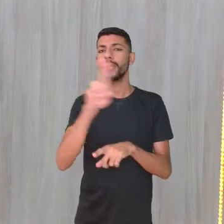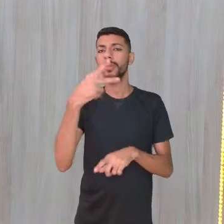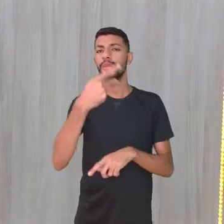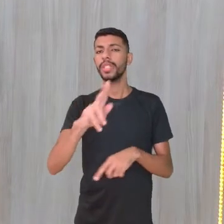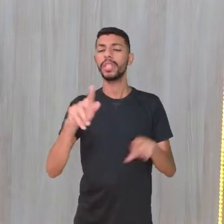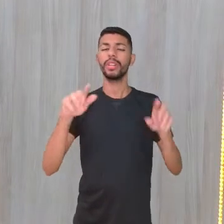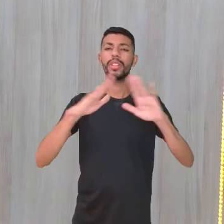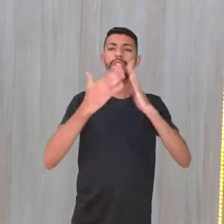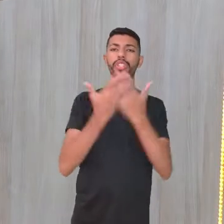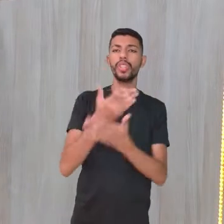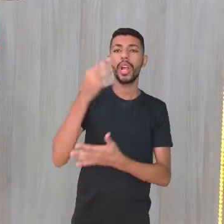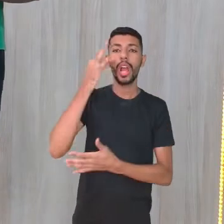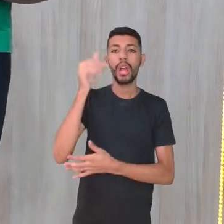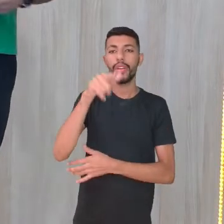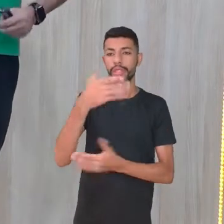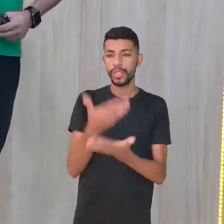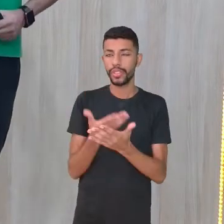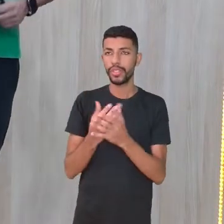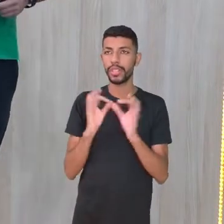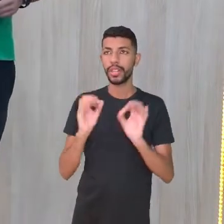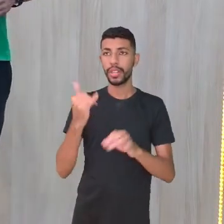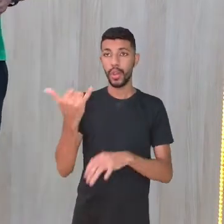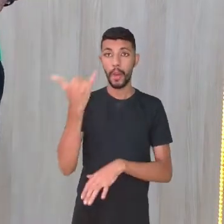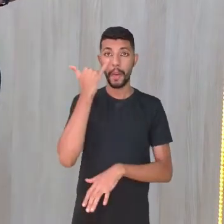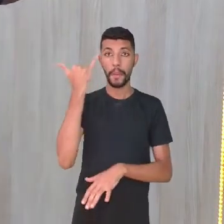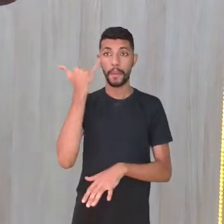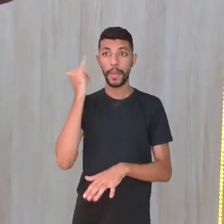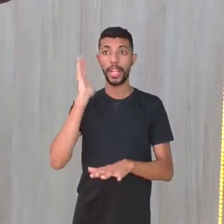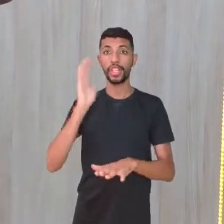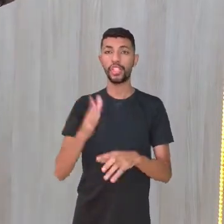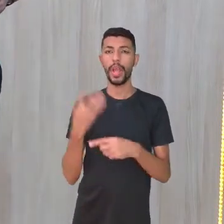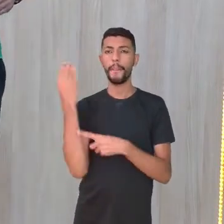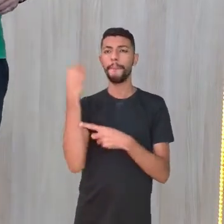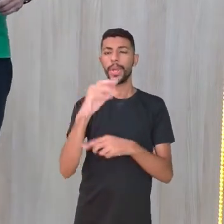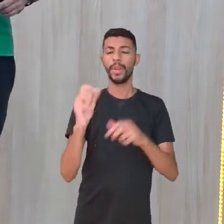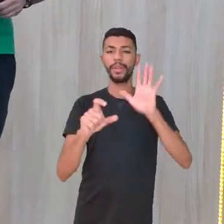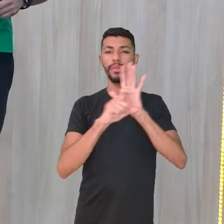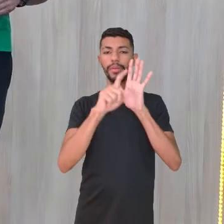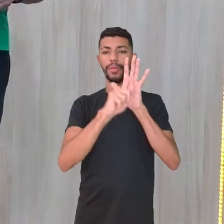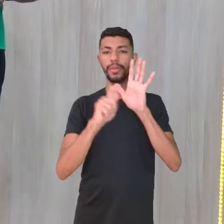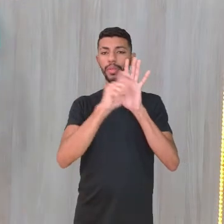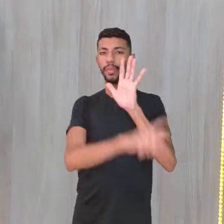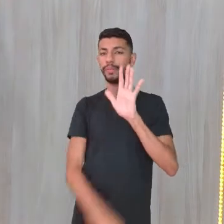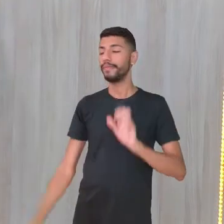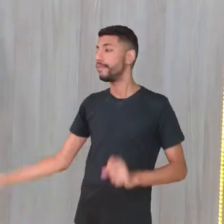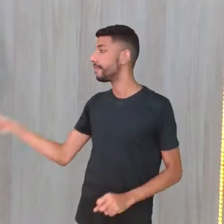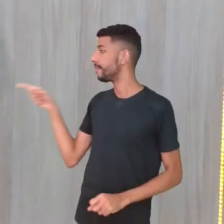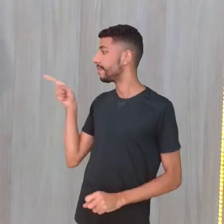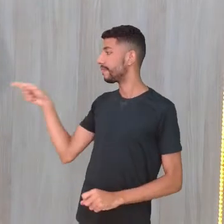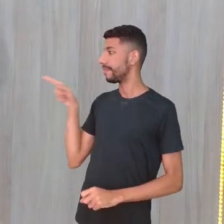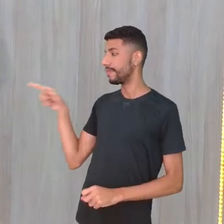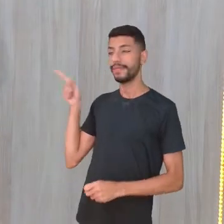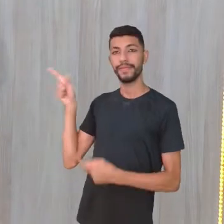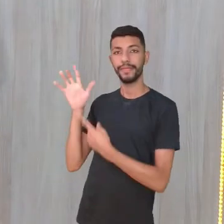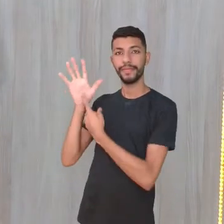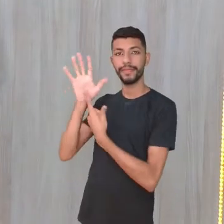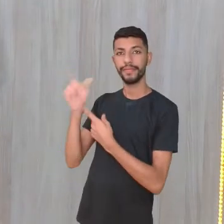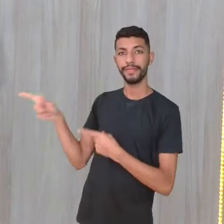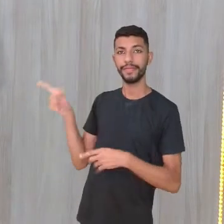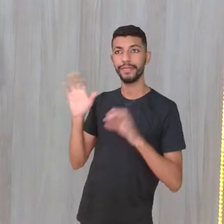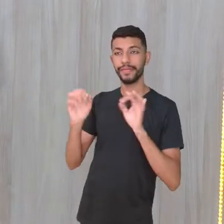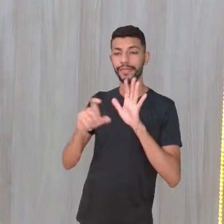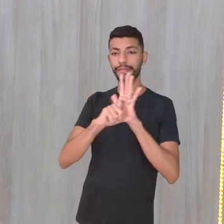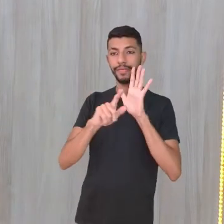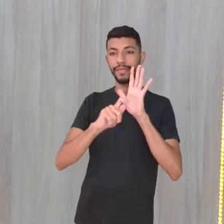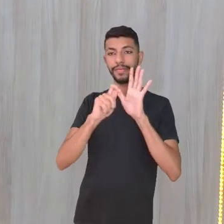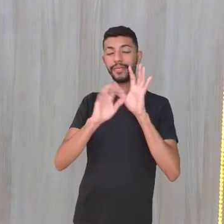você estuda, certo? Billy Jean já colocou aí 2 QR Codes que está aparecendo aí na sua telinha, certo? Então, com